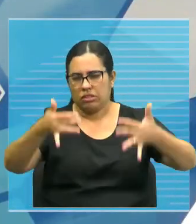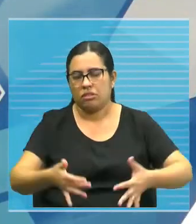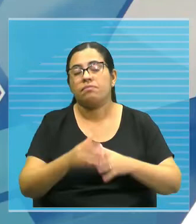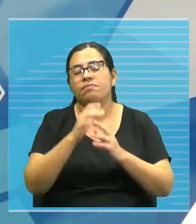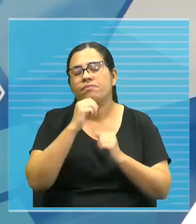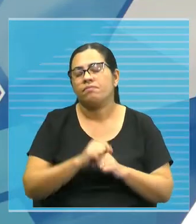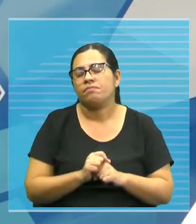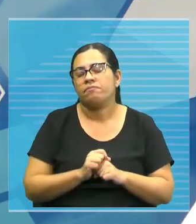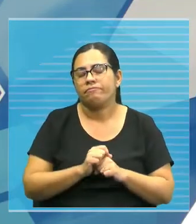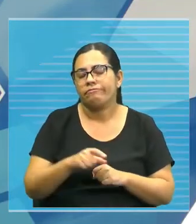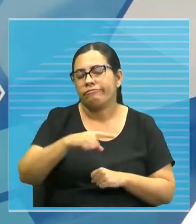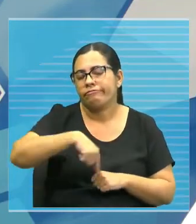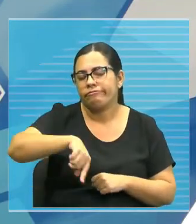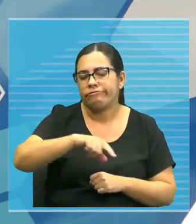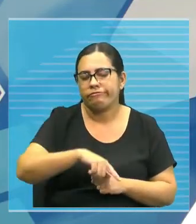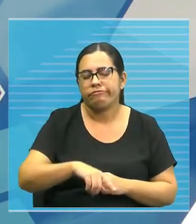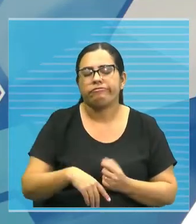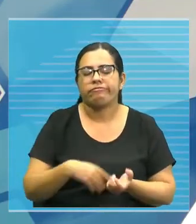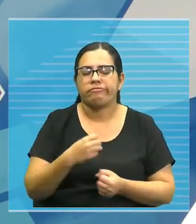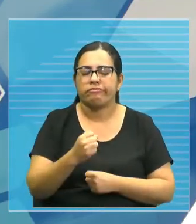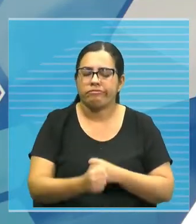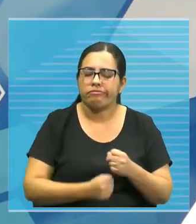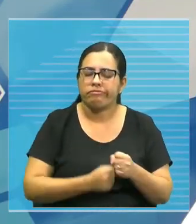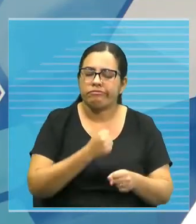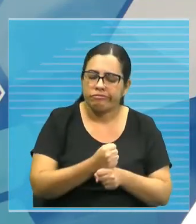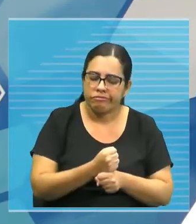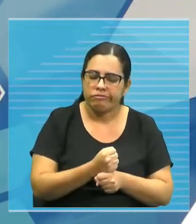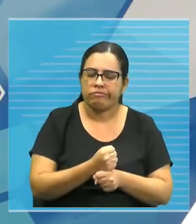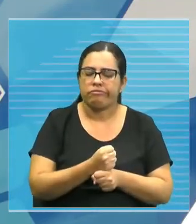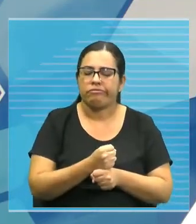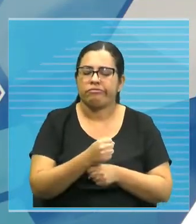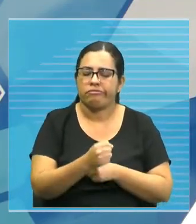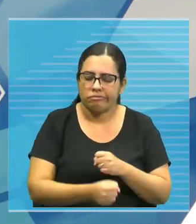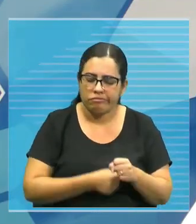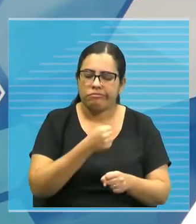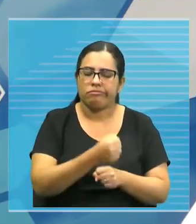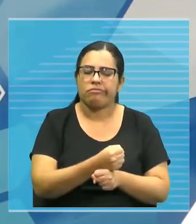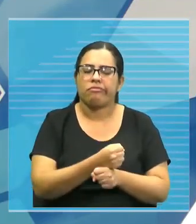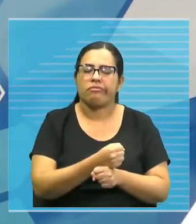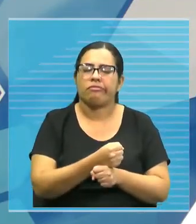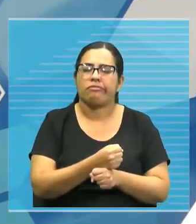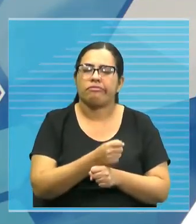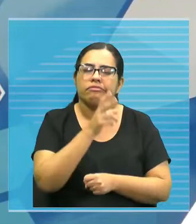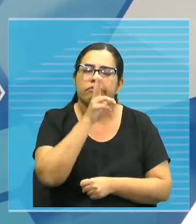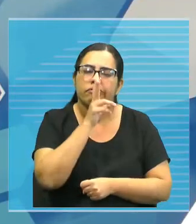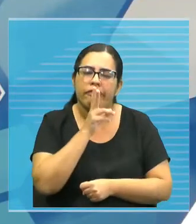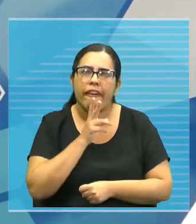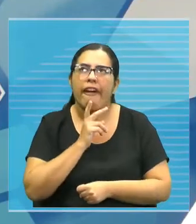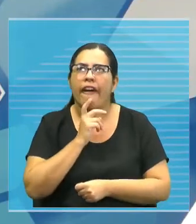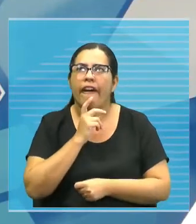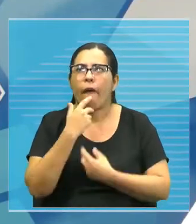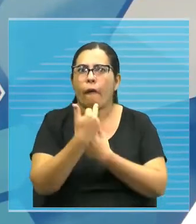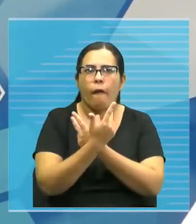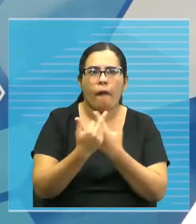cada vez que a gente vai ficando mais velho, a gente vai se preocupando mais com as